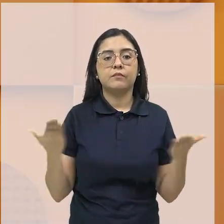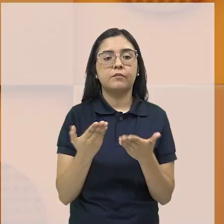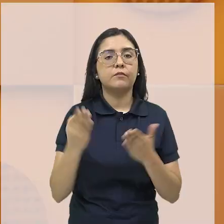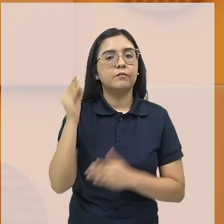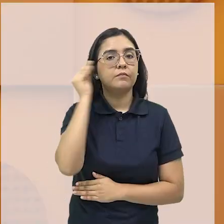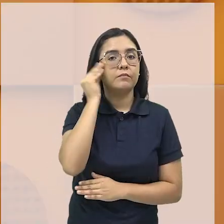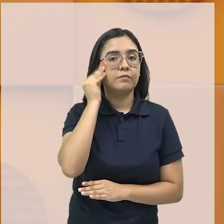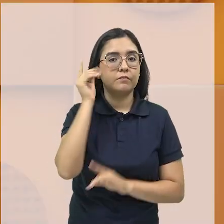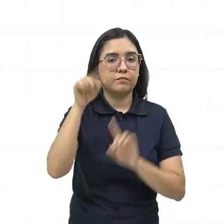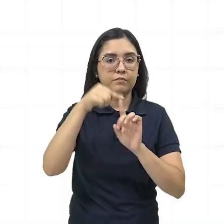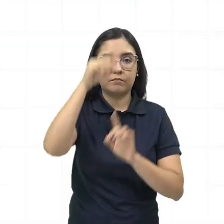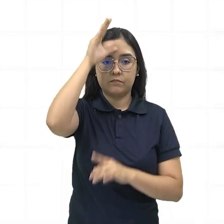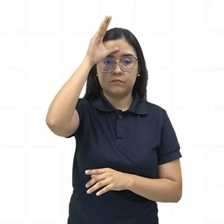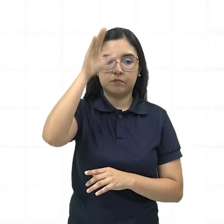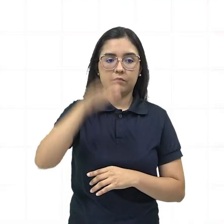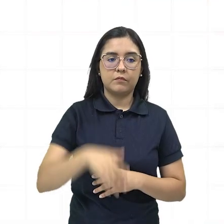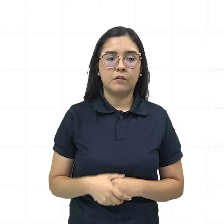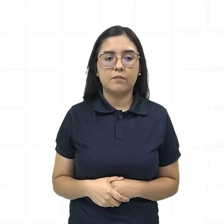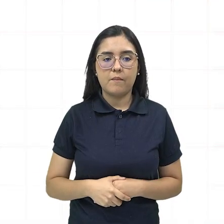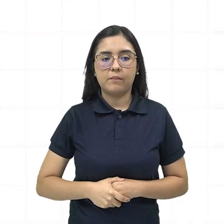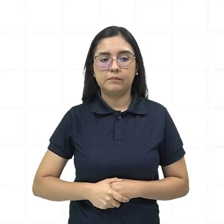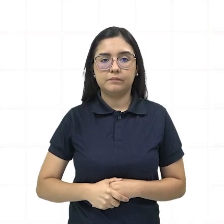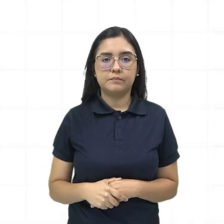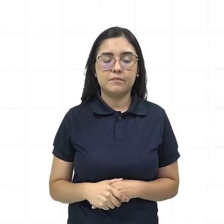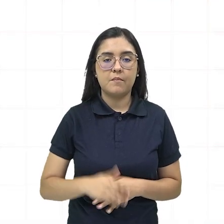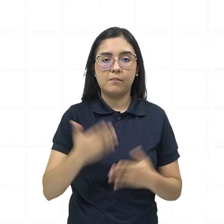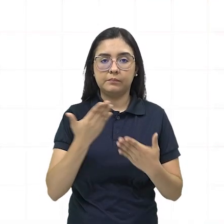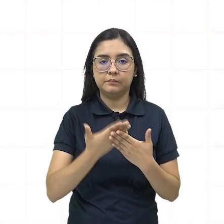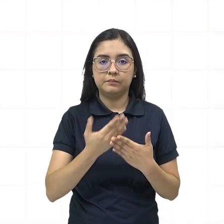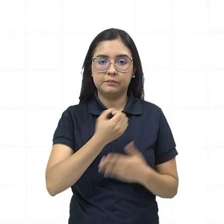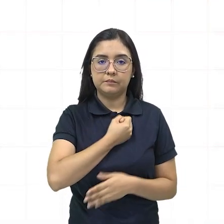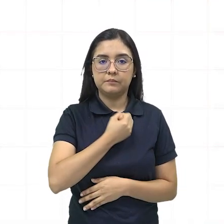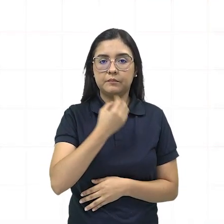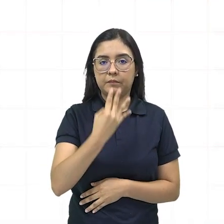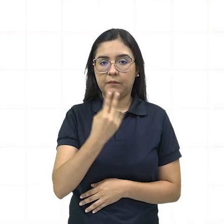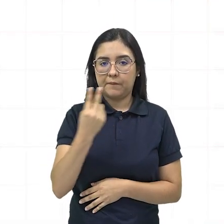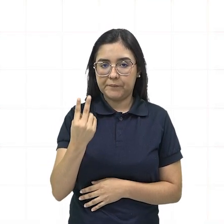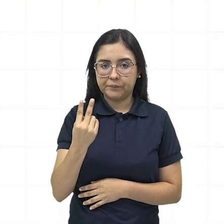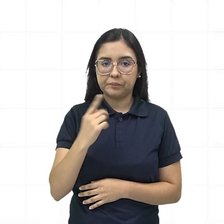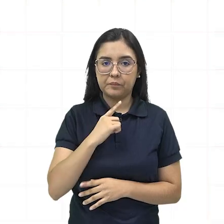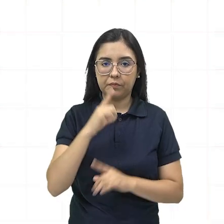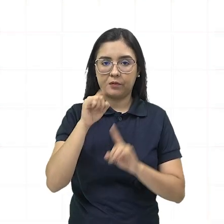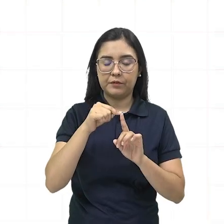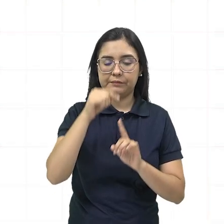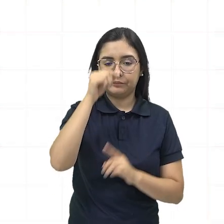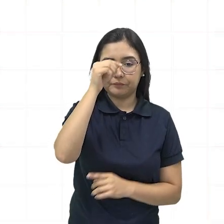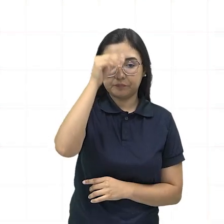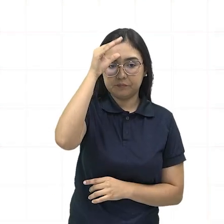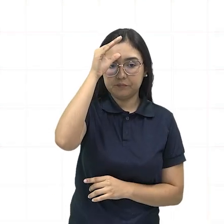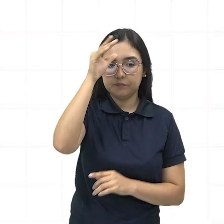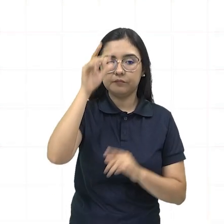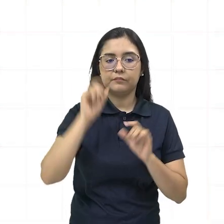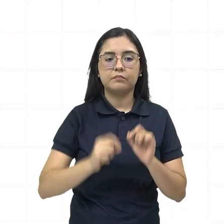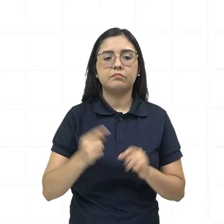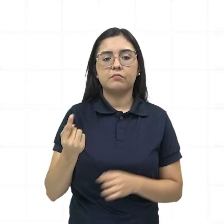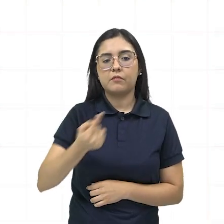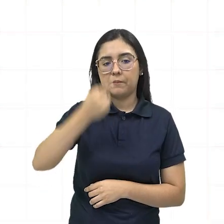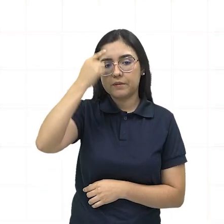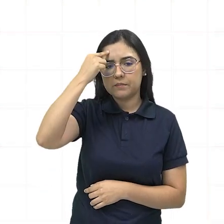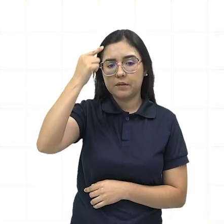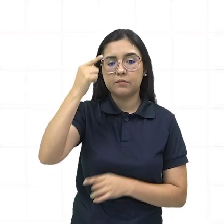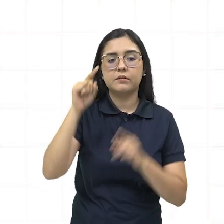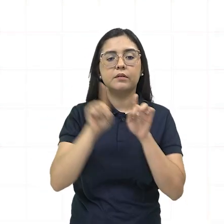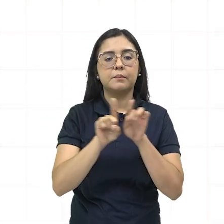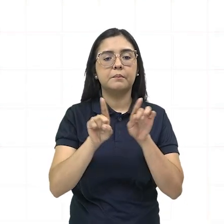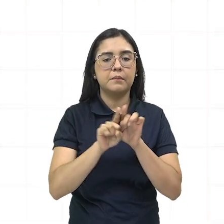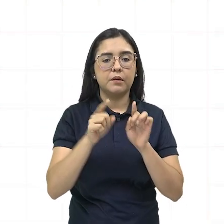ao objeto de conhecimento. Na aula 42, temos como objeto de conhecimento o